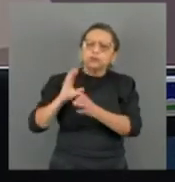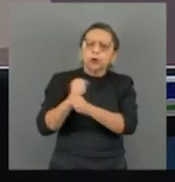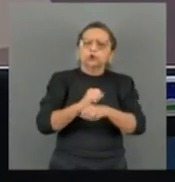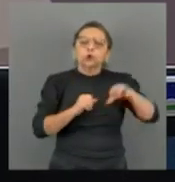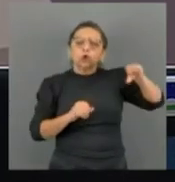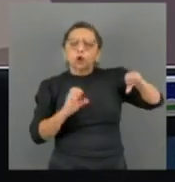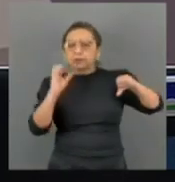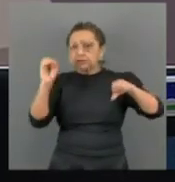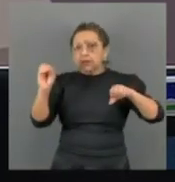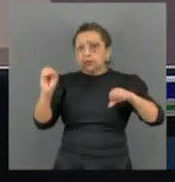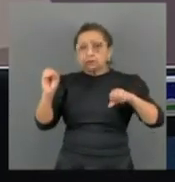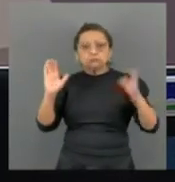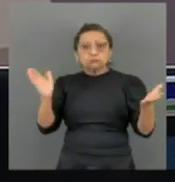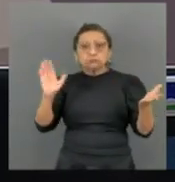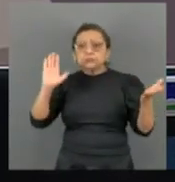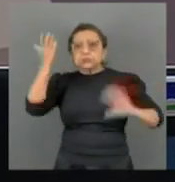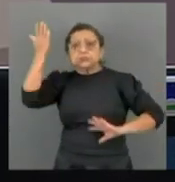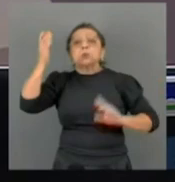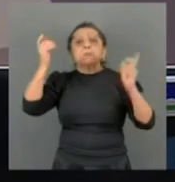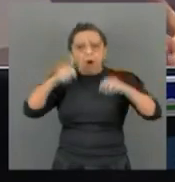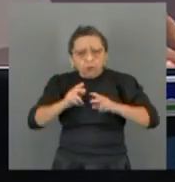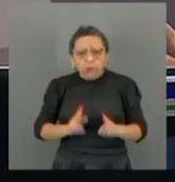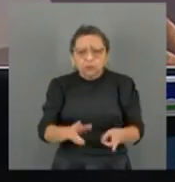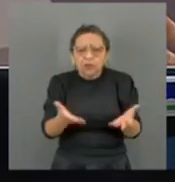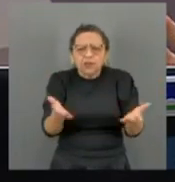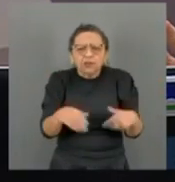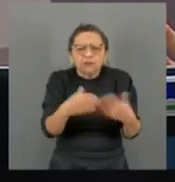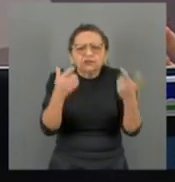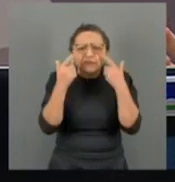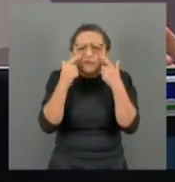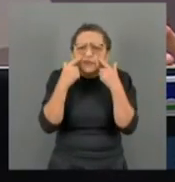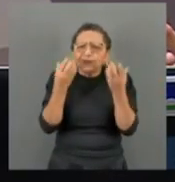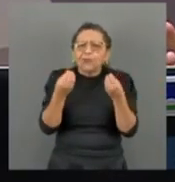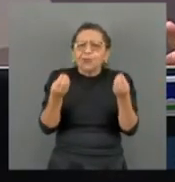pode continuar. Então, para ver o seu